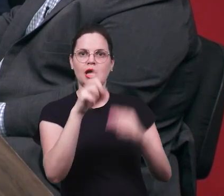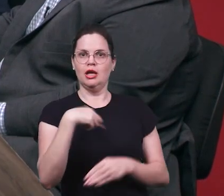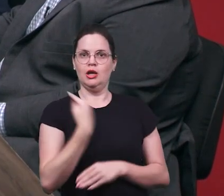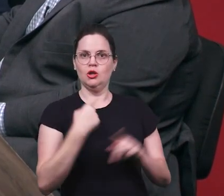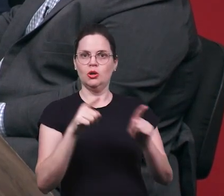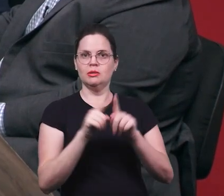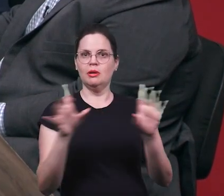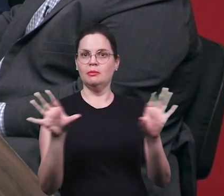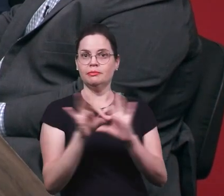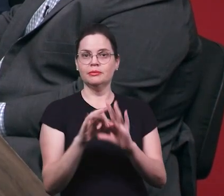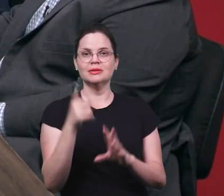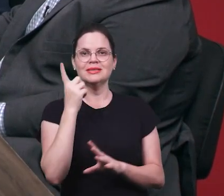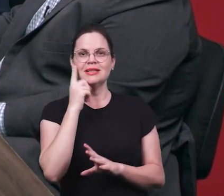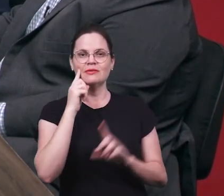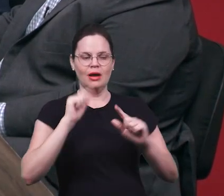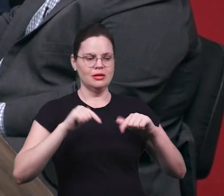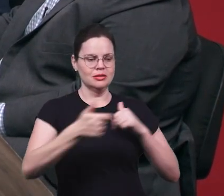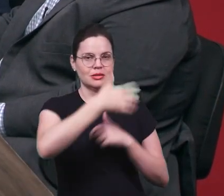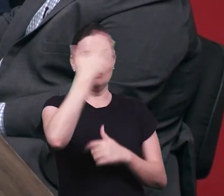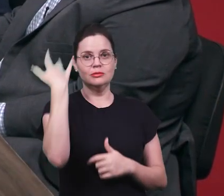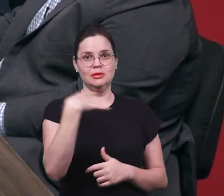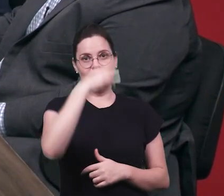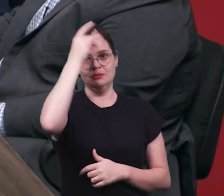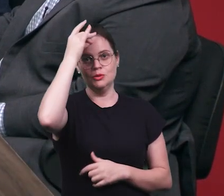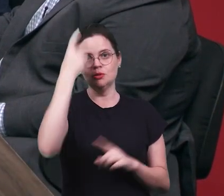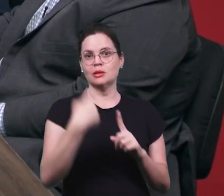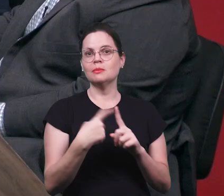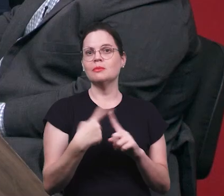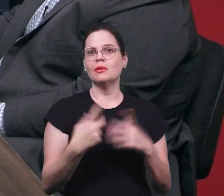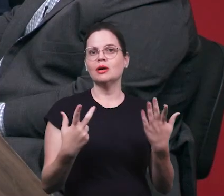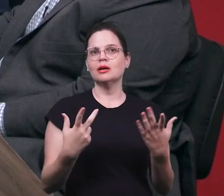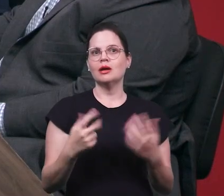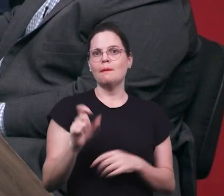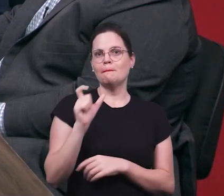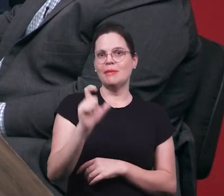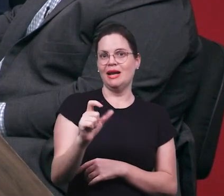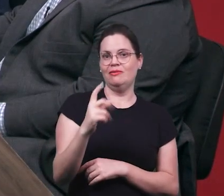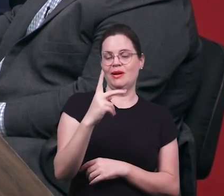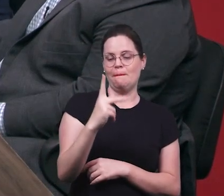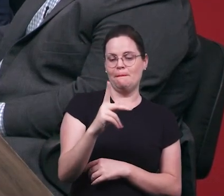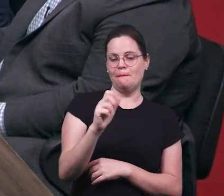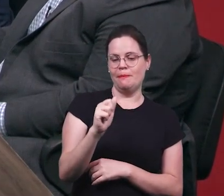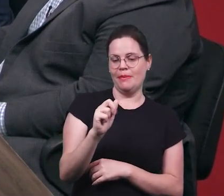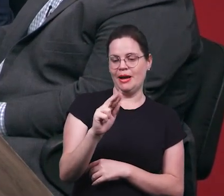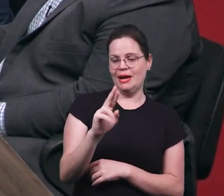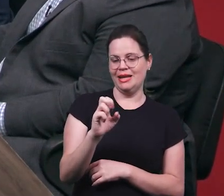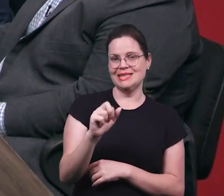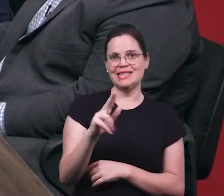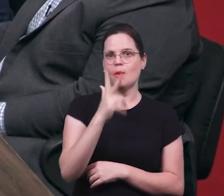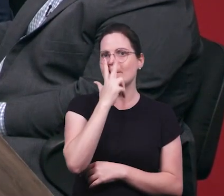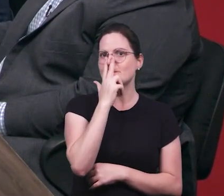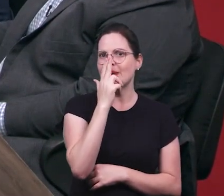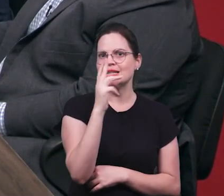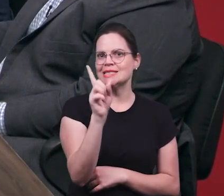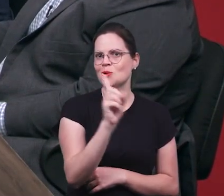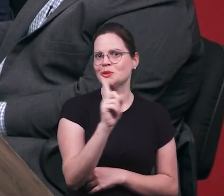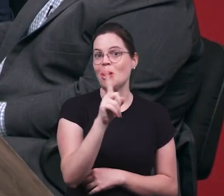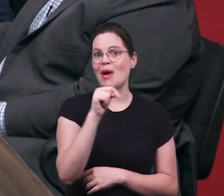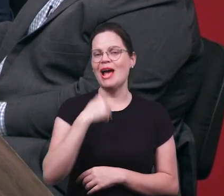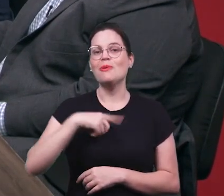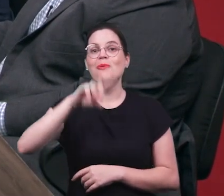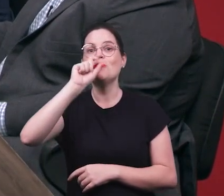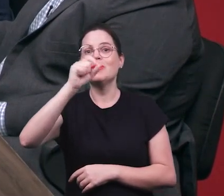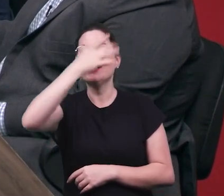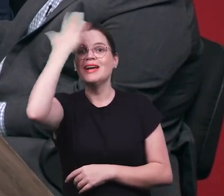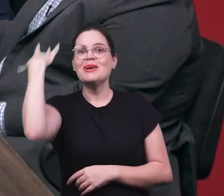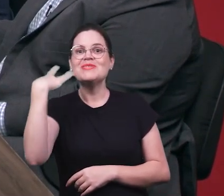operação do Espírito Santo no corpo, né? A ênfase aqui pareceu bem ao Espírito Santo. Não colocou aqui pareceu a nós, mas pareceu bem